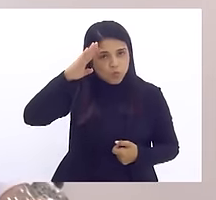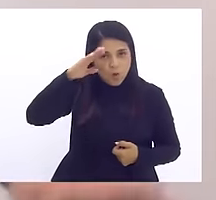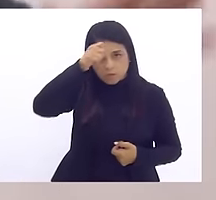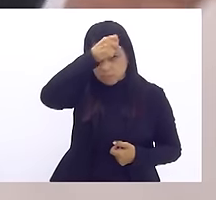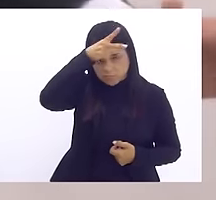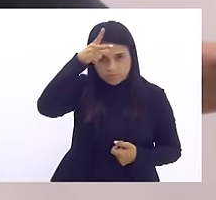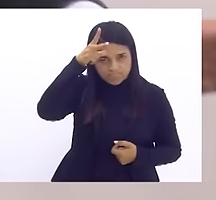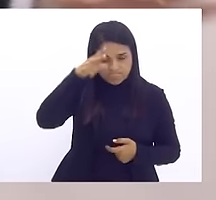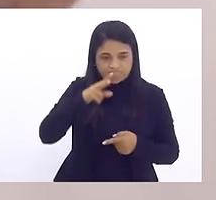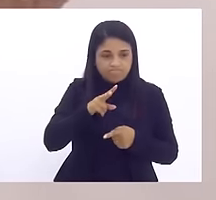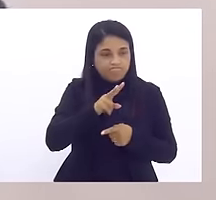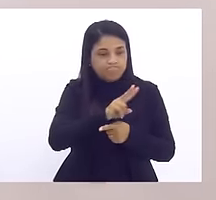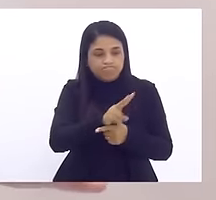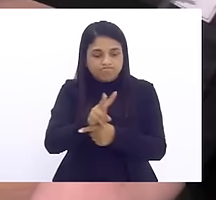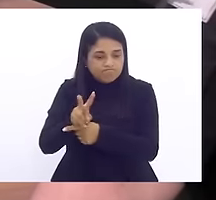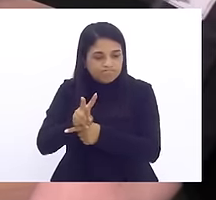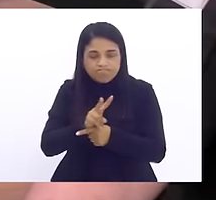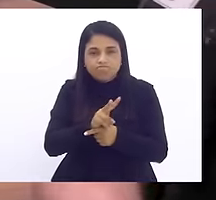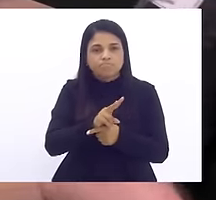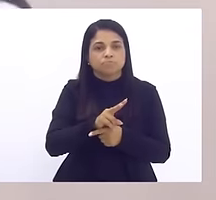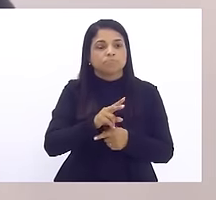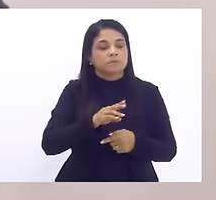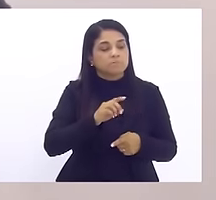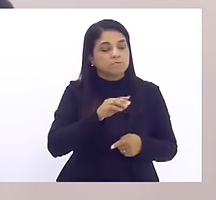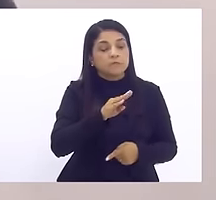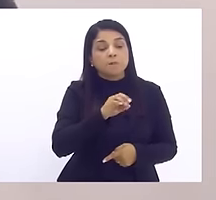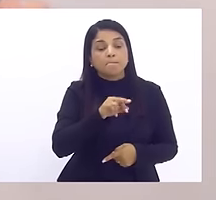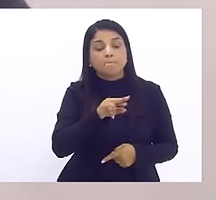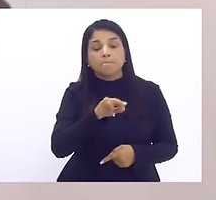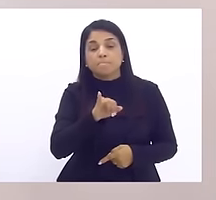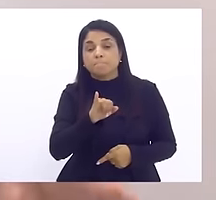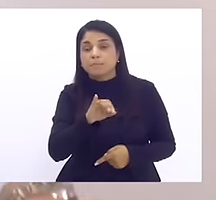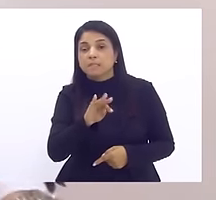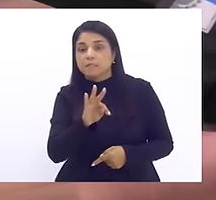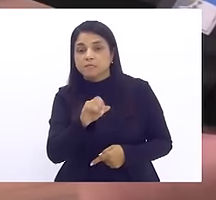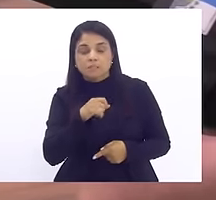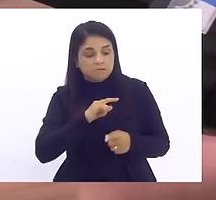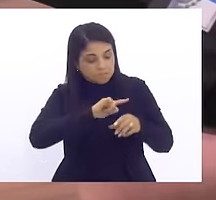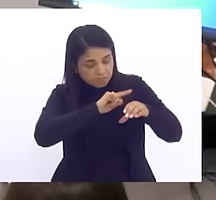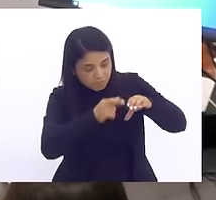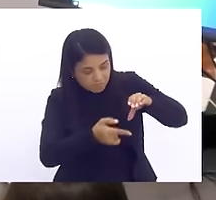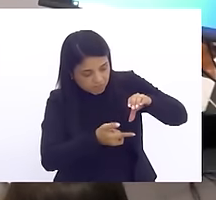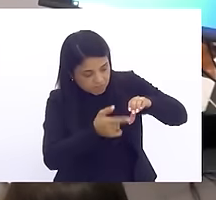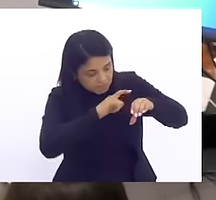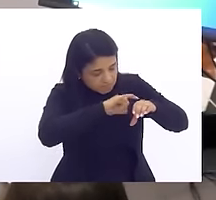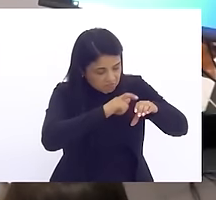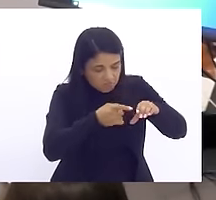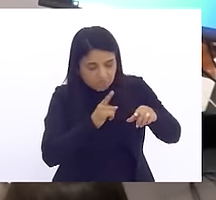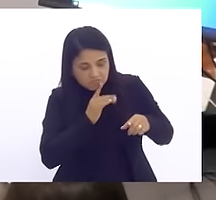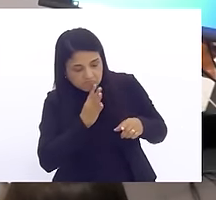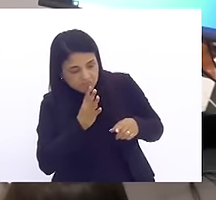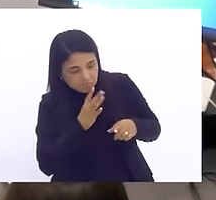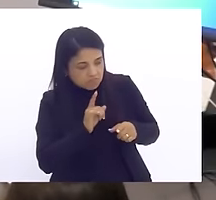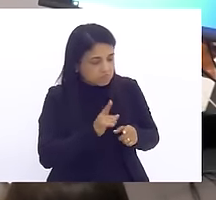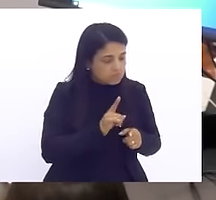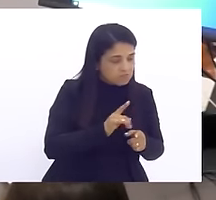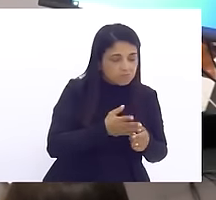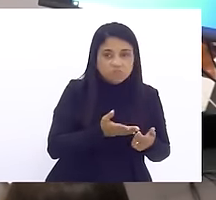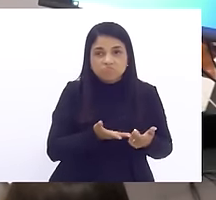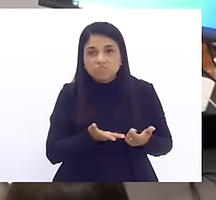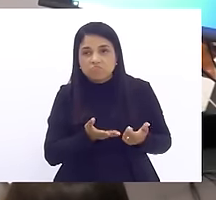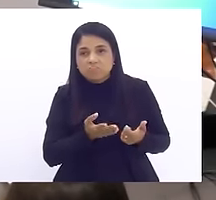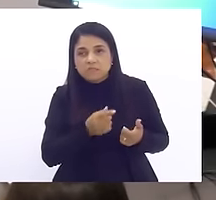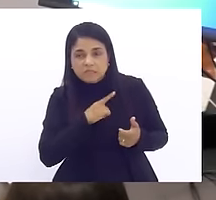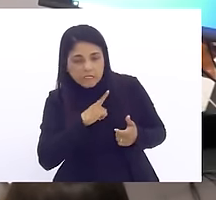município fazer blitz mandar um cidadão parar averiguar se ele o pneu tá careca até para ela fazer a legislação de trânsito